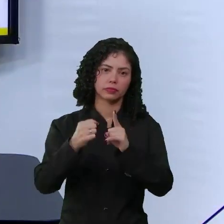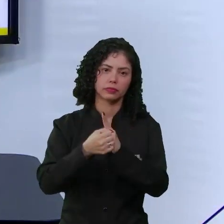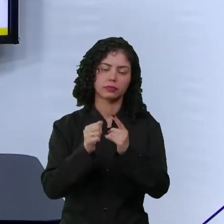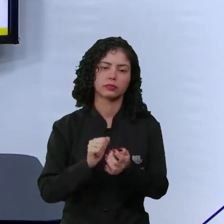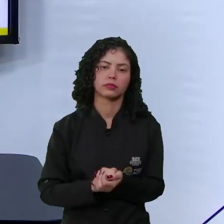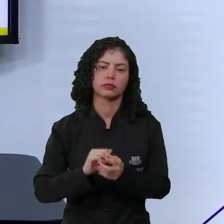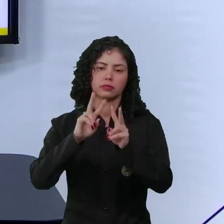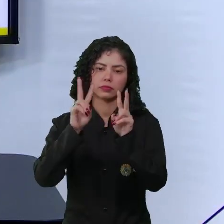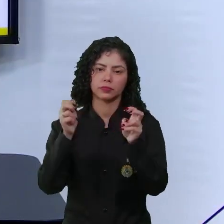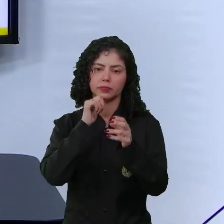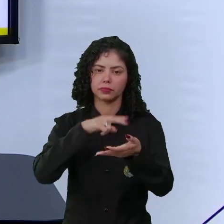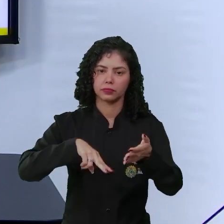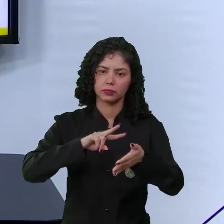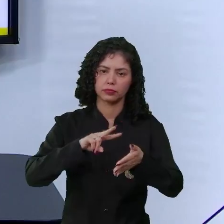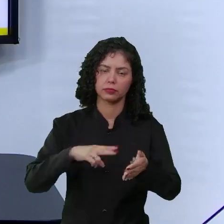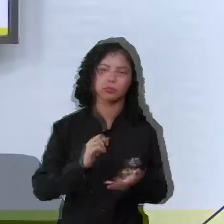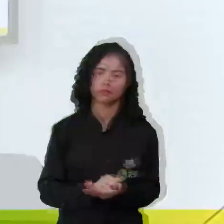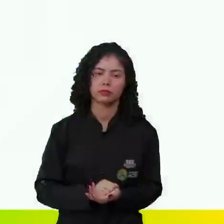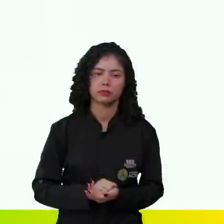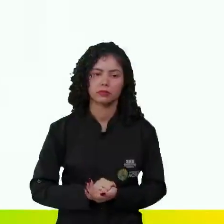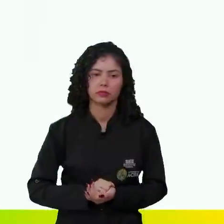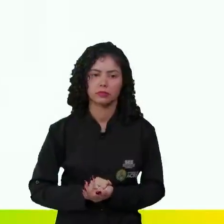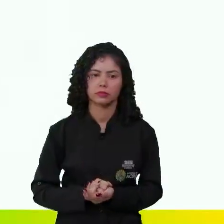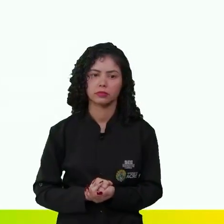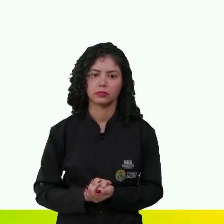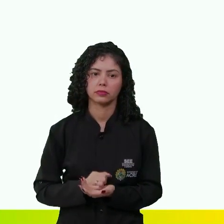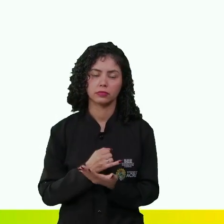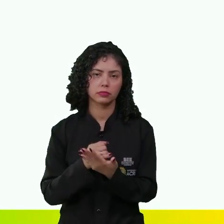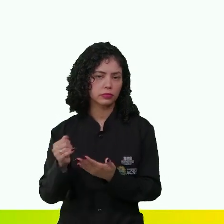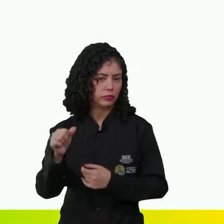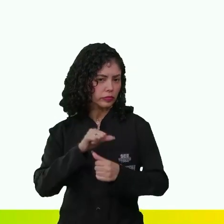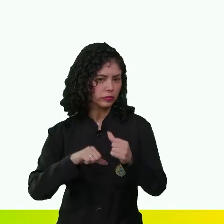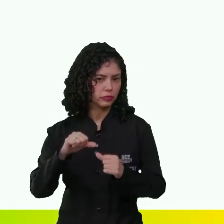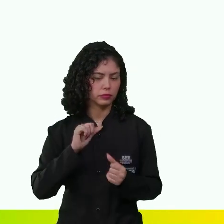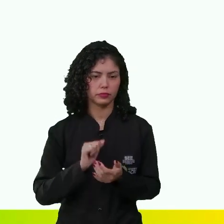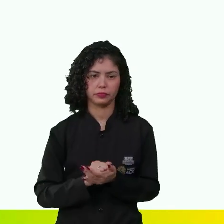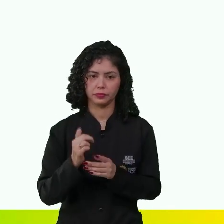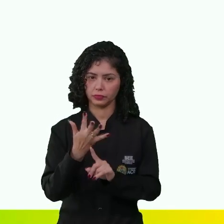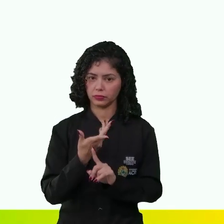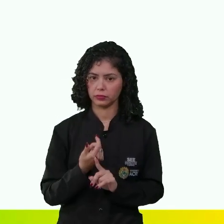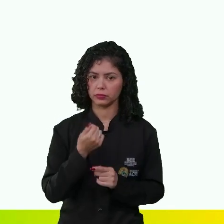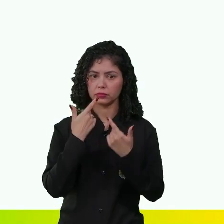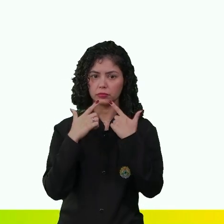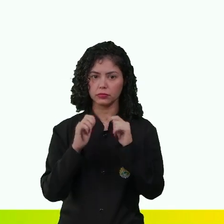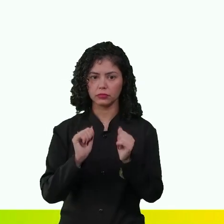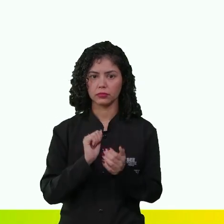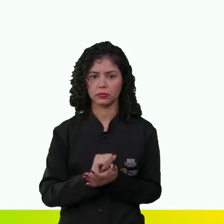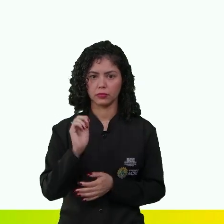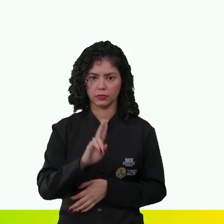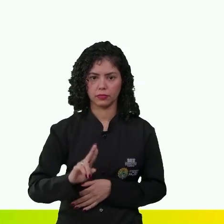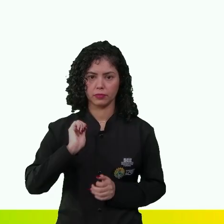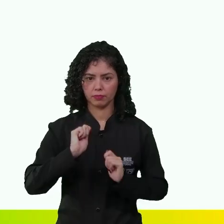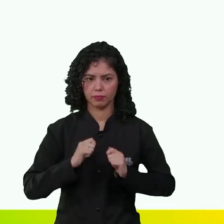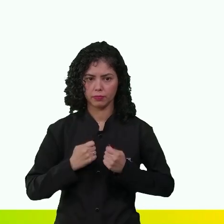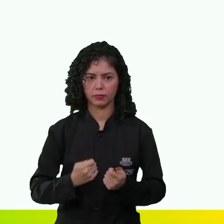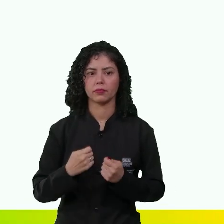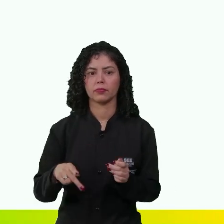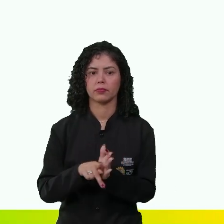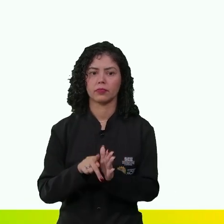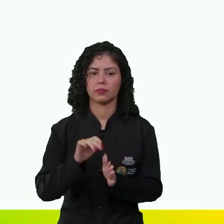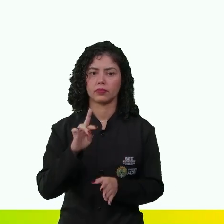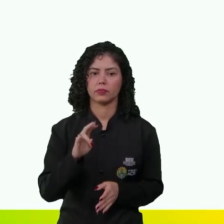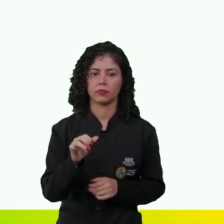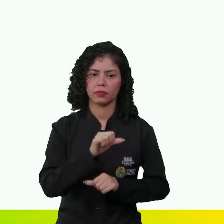por meio da dança, tá bom? E, por fim, um instrumento de transformação. A arte e a linguagem são instrumentos de resistência,